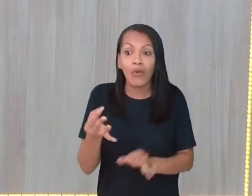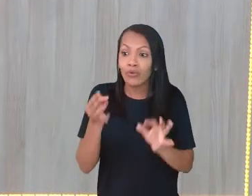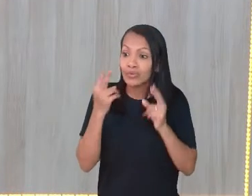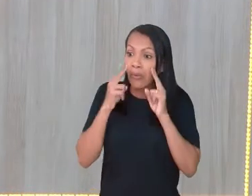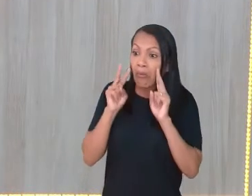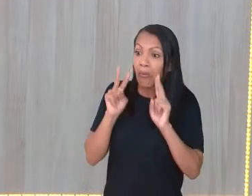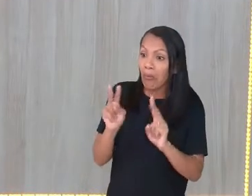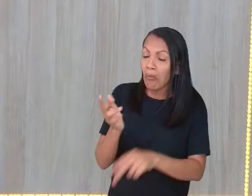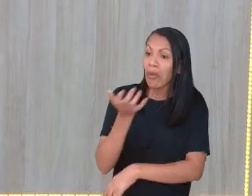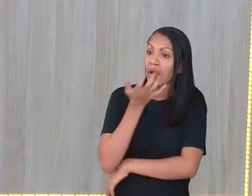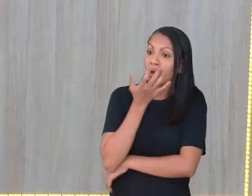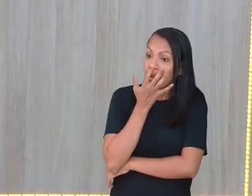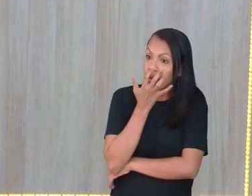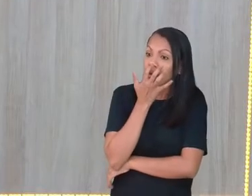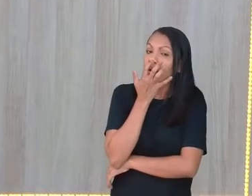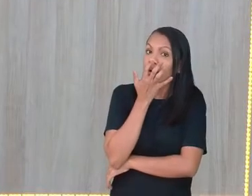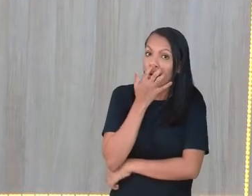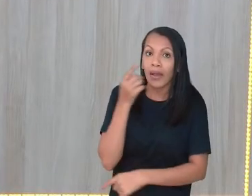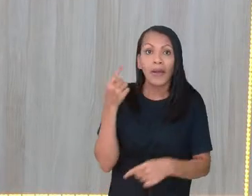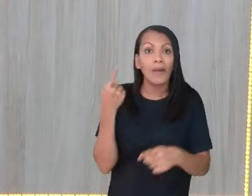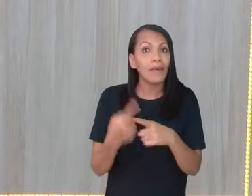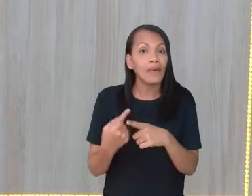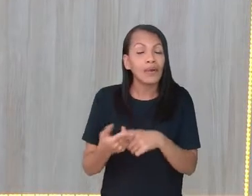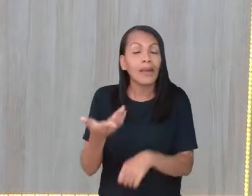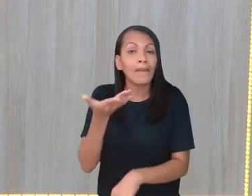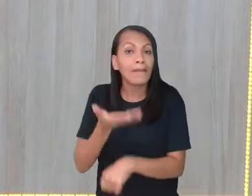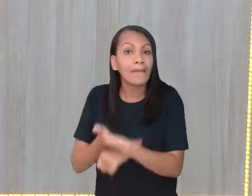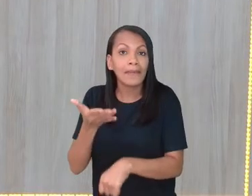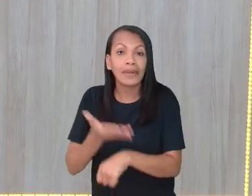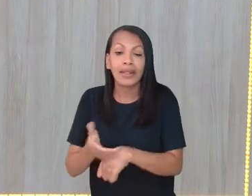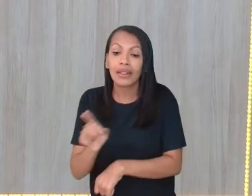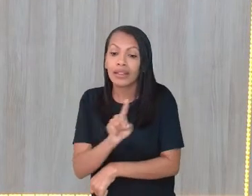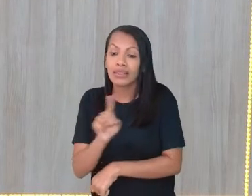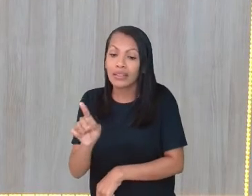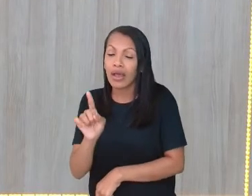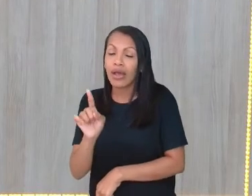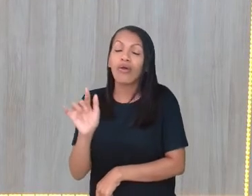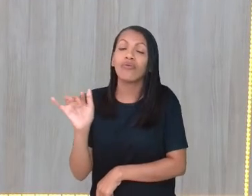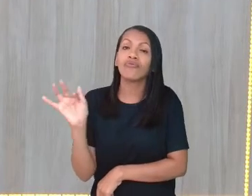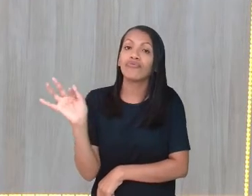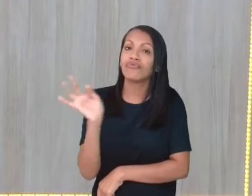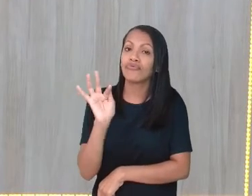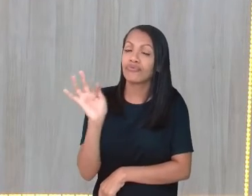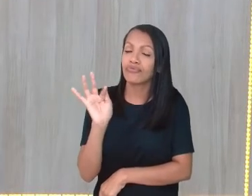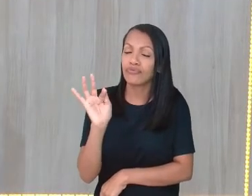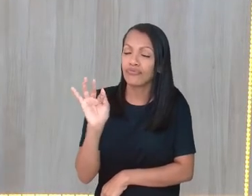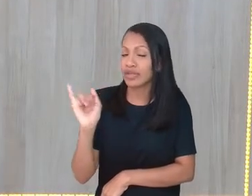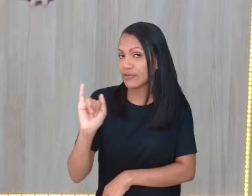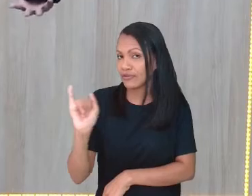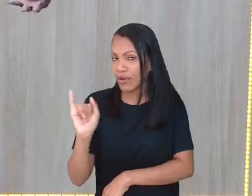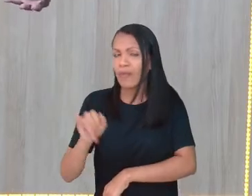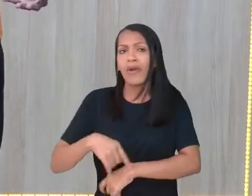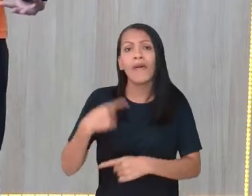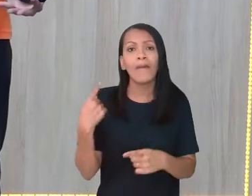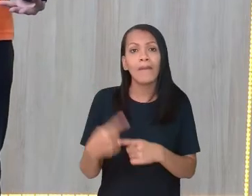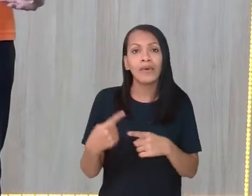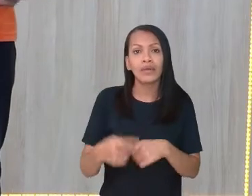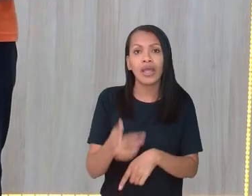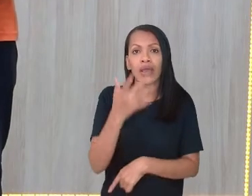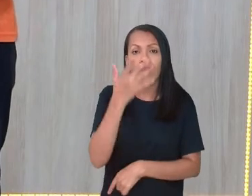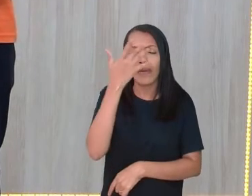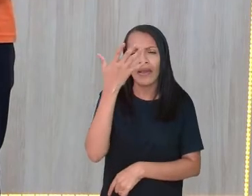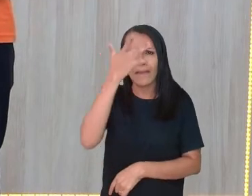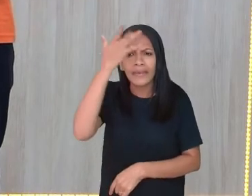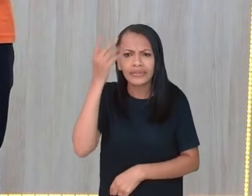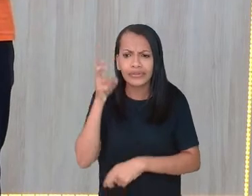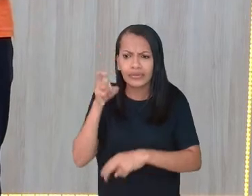assistindo, porque quando eu falo aqui de práticas não formais, eu estou falando também de que aquele momento que eu estou lá assistindo as pessoas jogando, eu